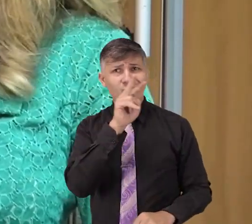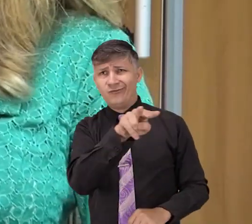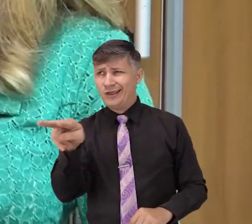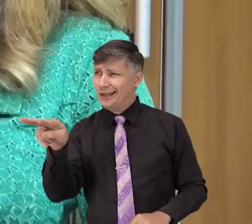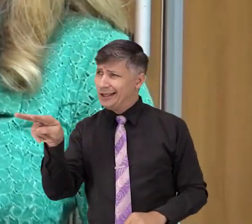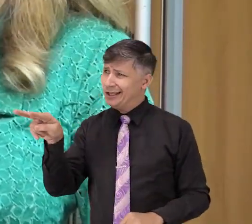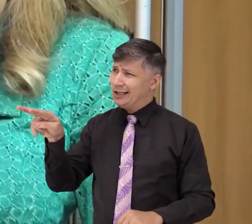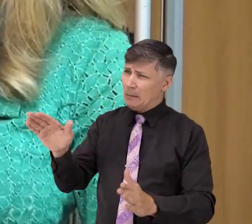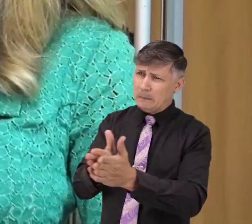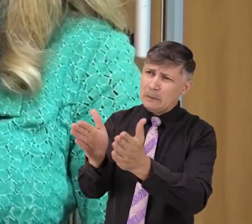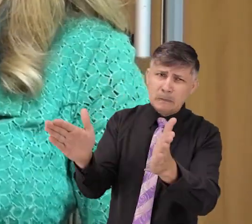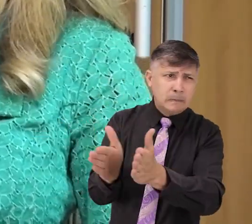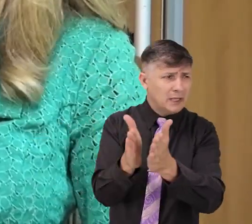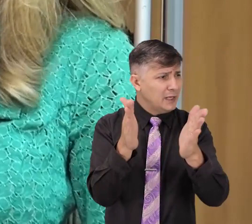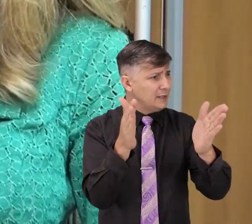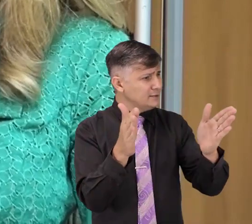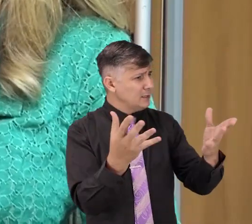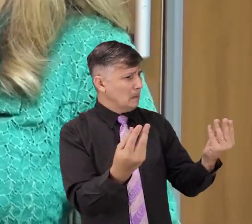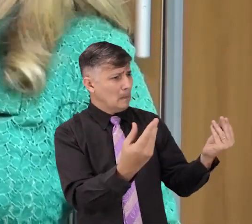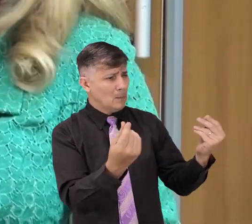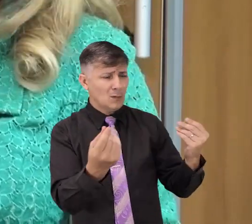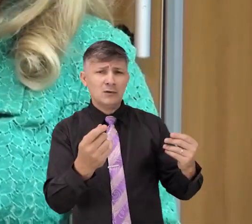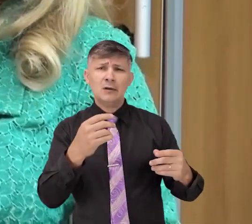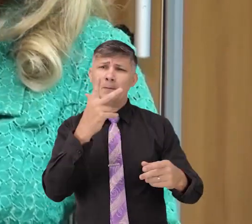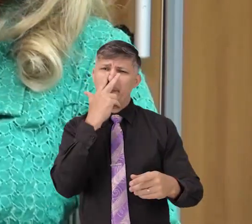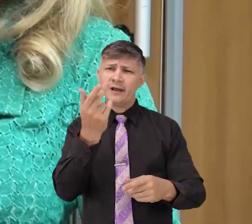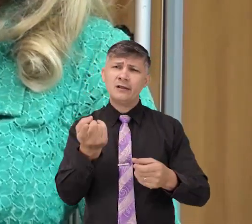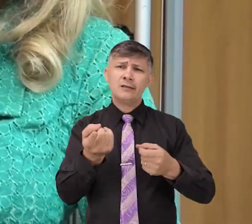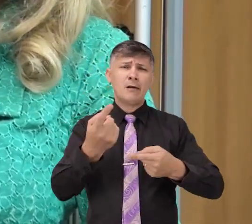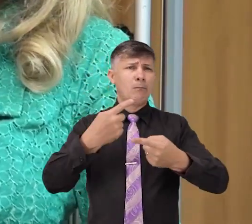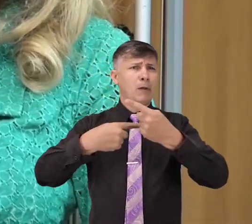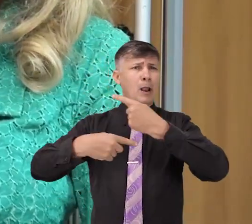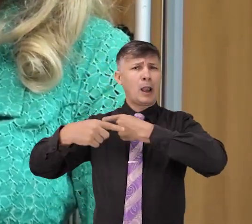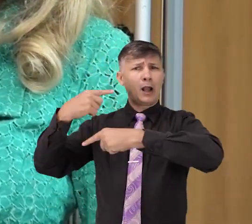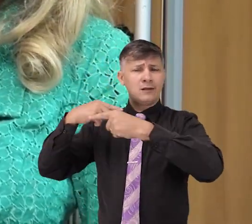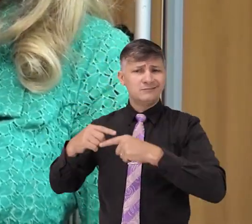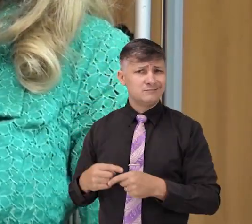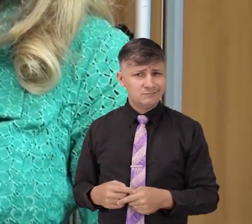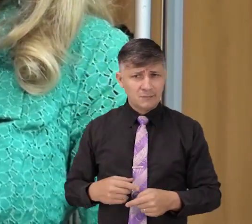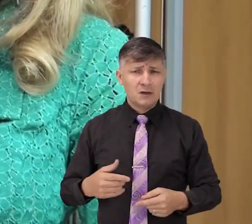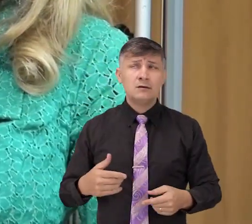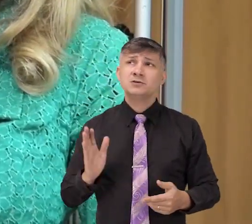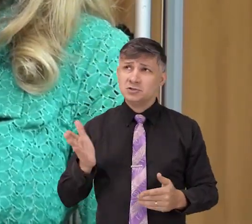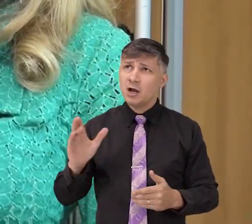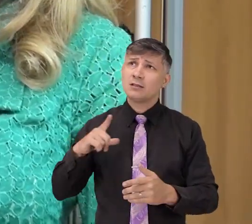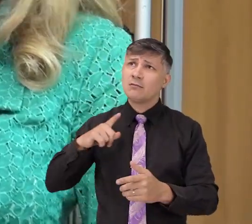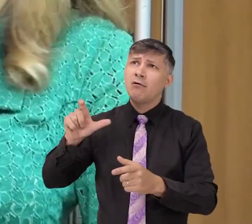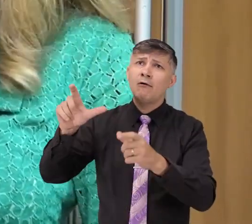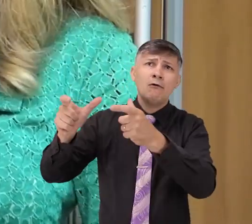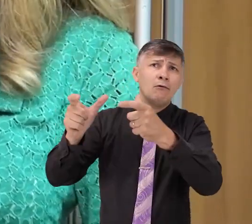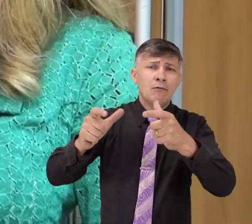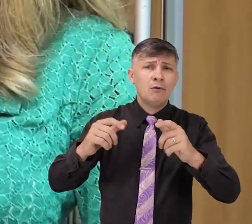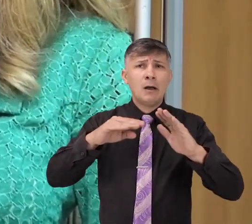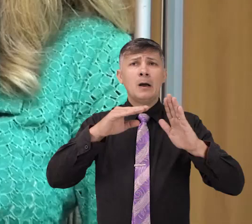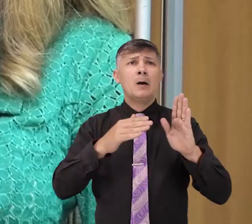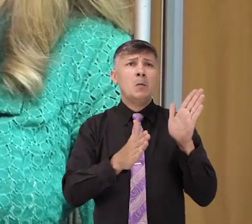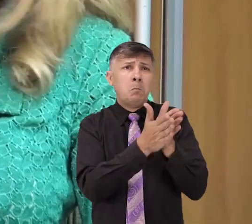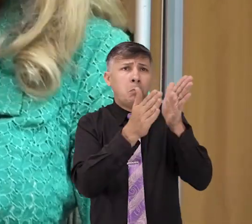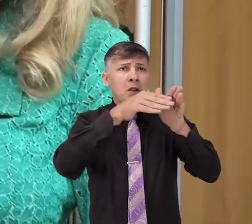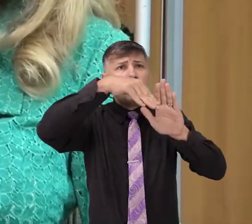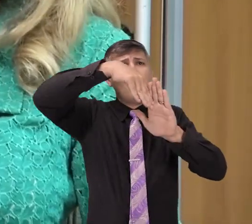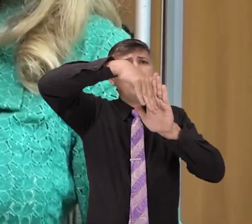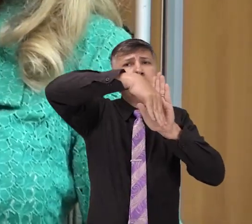triste a gente ver essa situação de pobreza, né? A gente está voltando para o mapa da fome, né? Para baixo da